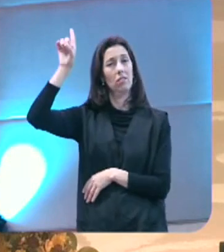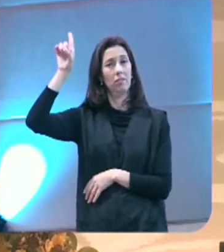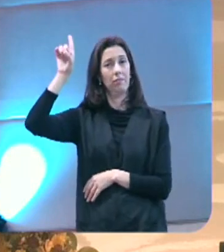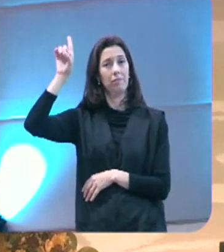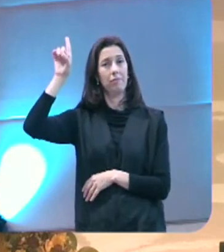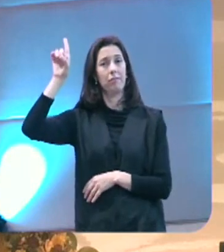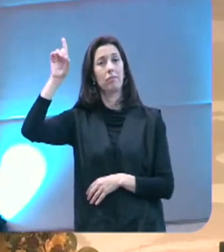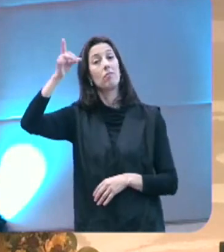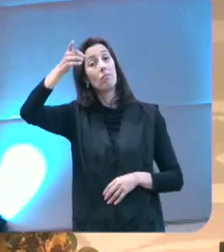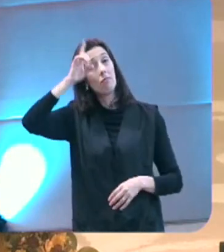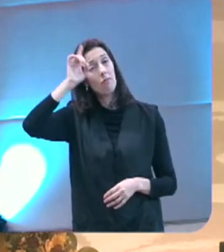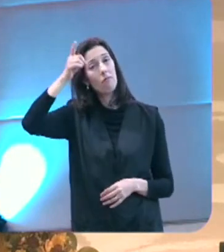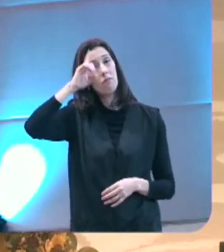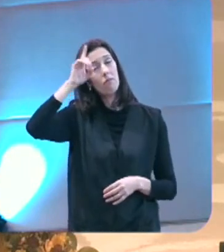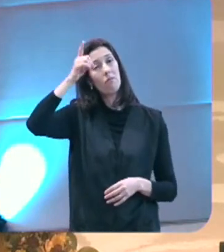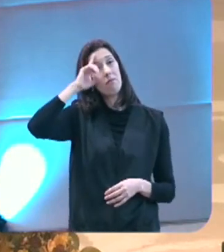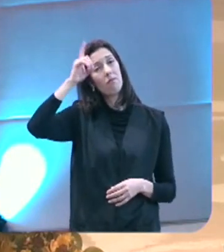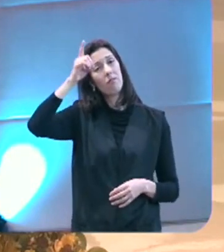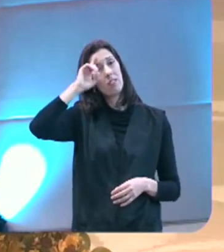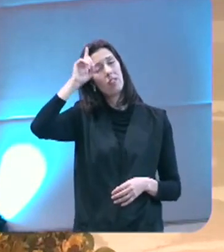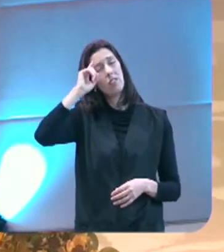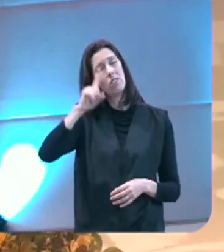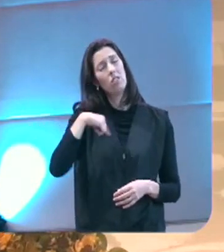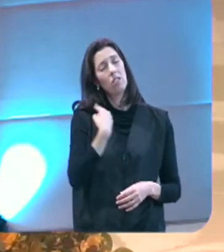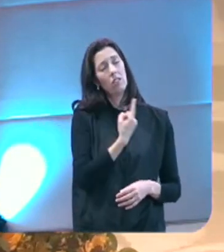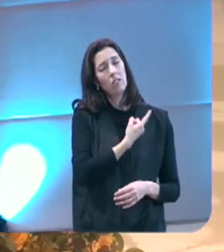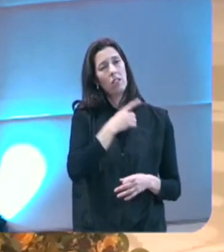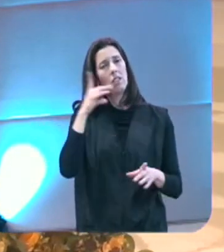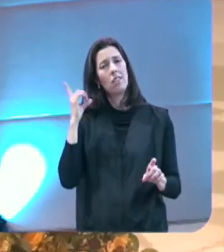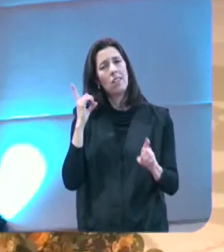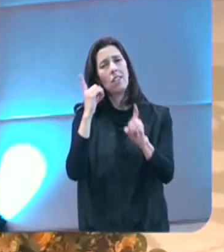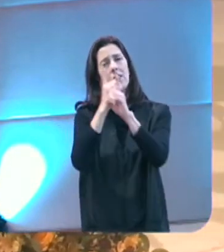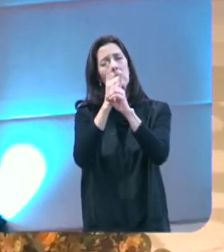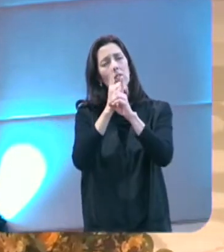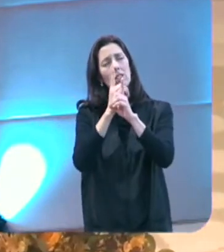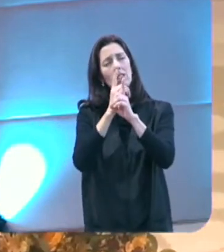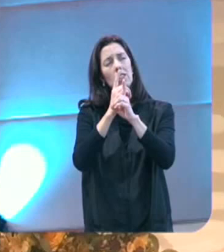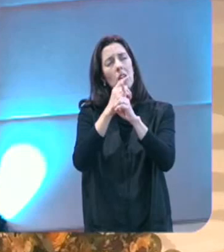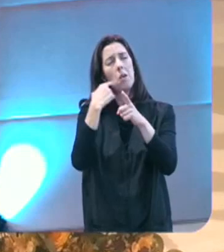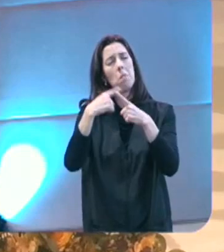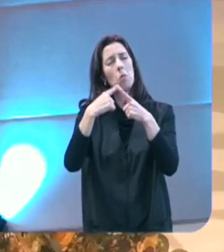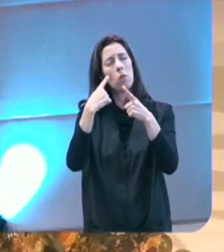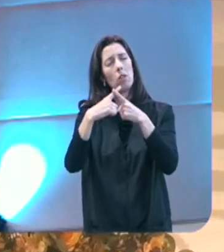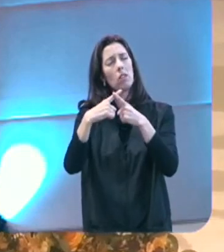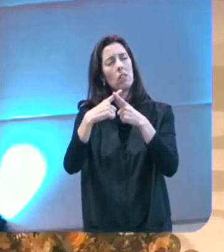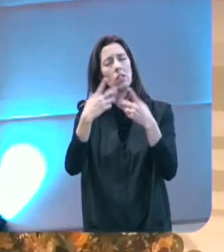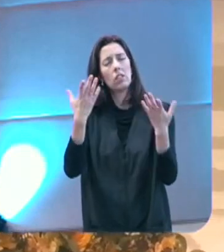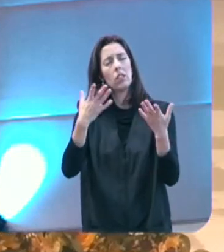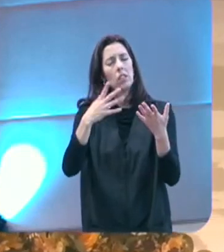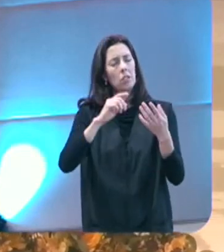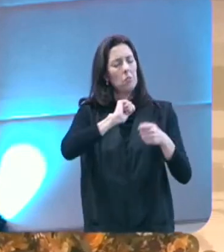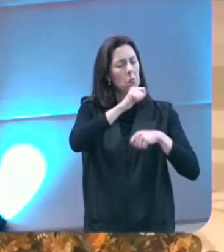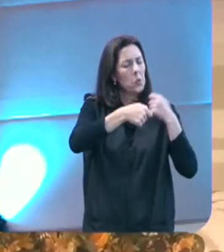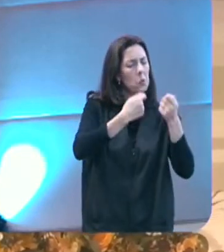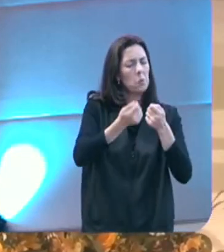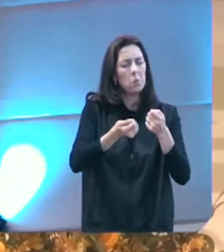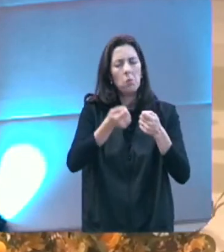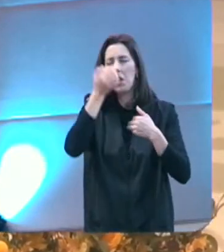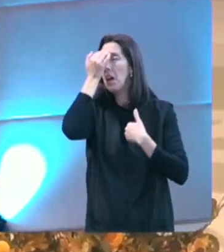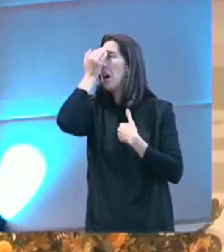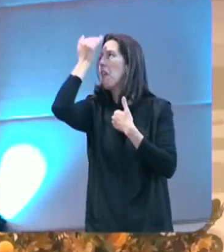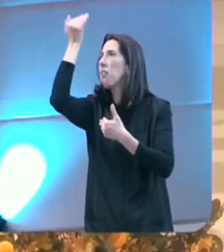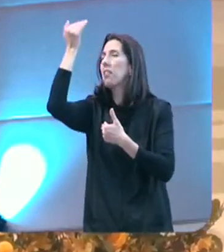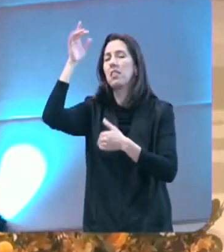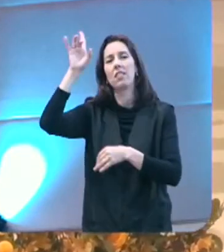E todos os dias acharmos motivo de o louvar, de honrar e de viver gratos